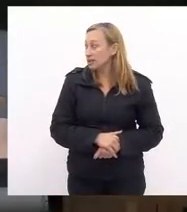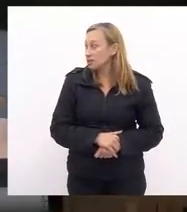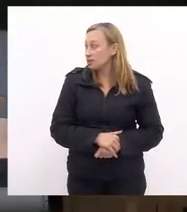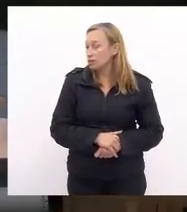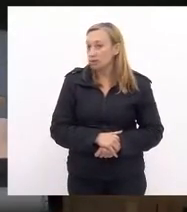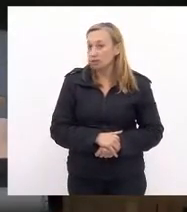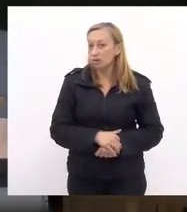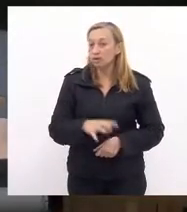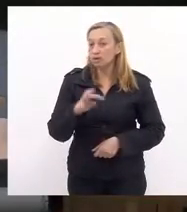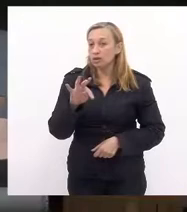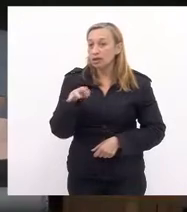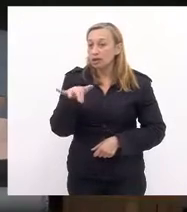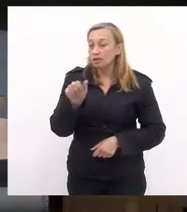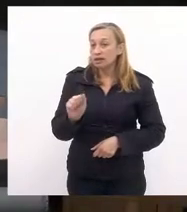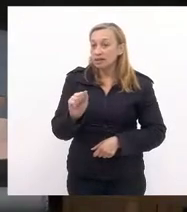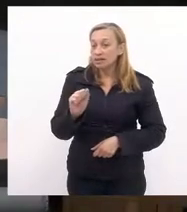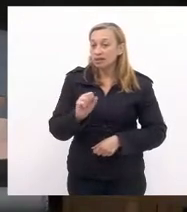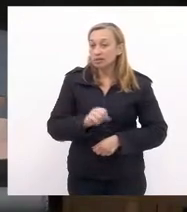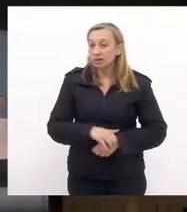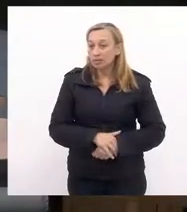Rodrigues.